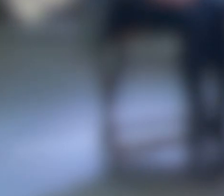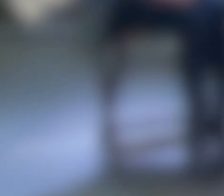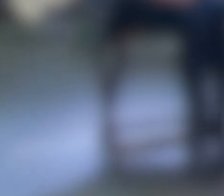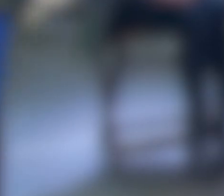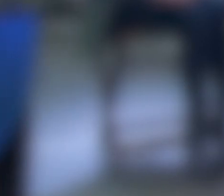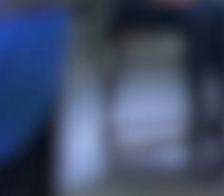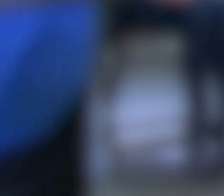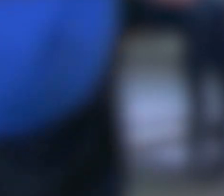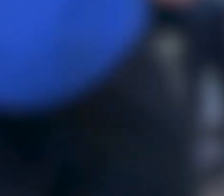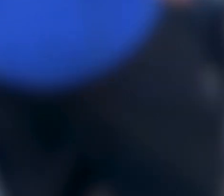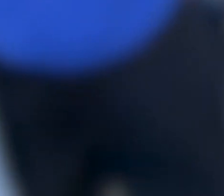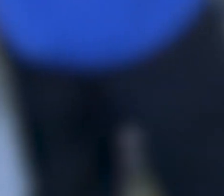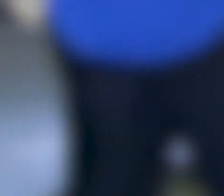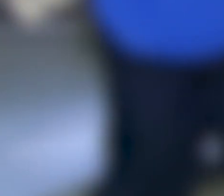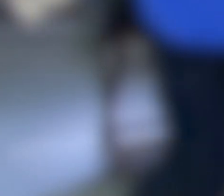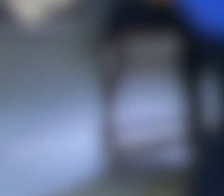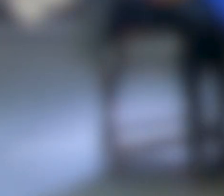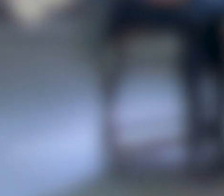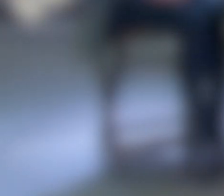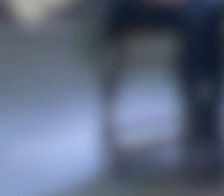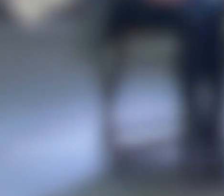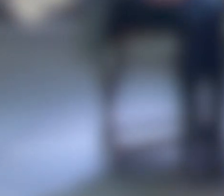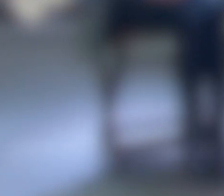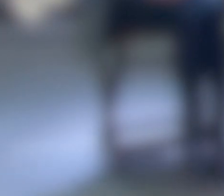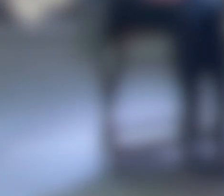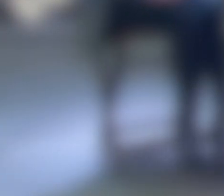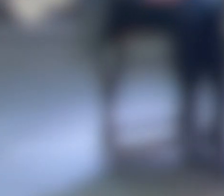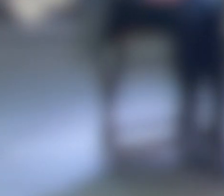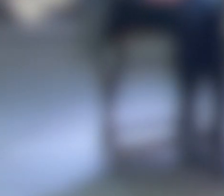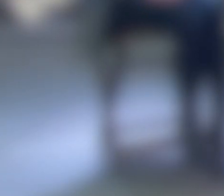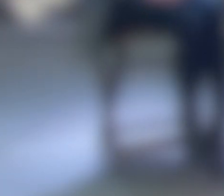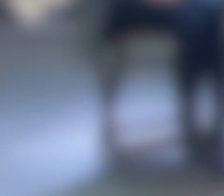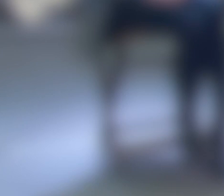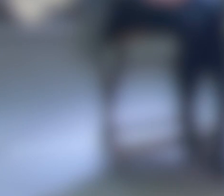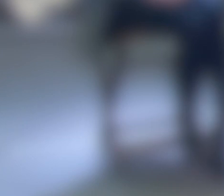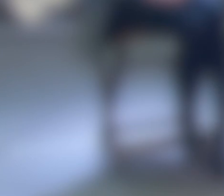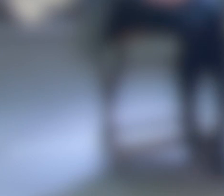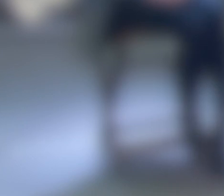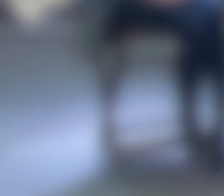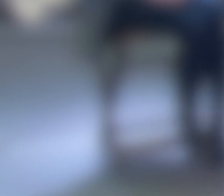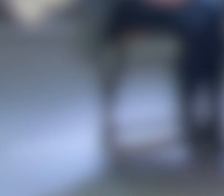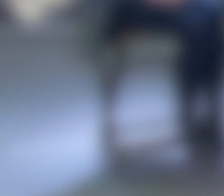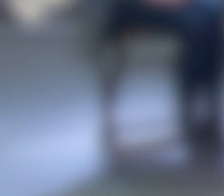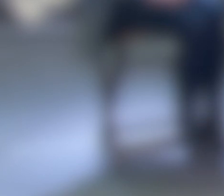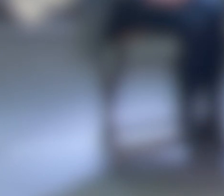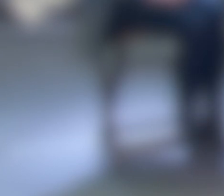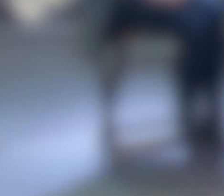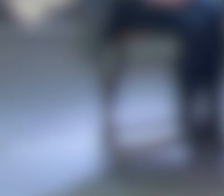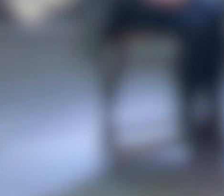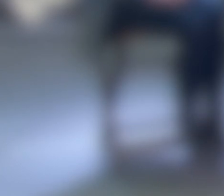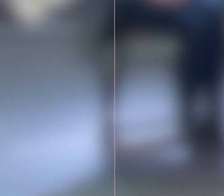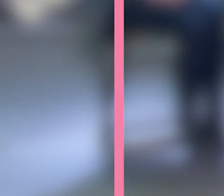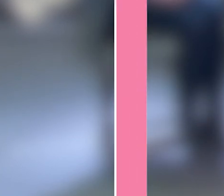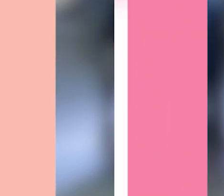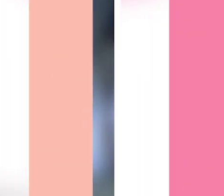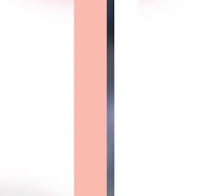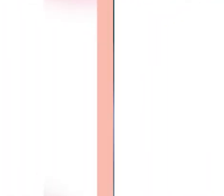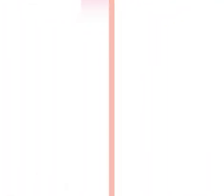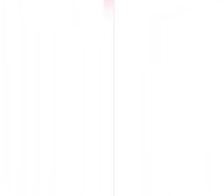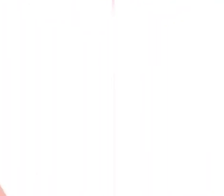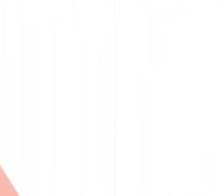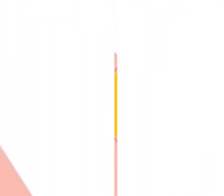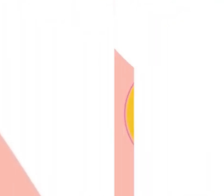pessoas, vamos procurar tudo que der. Mas o meu avô morreu em 1956. As pessoas que